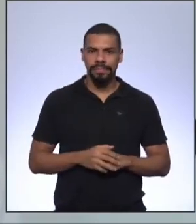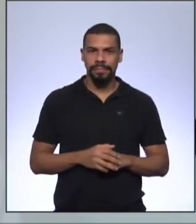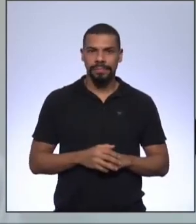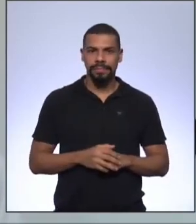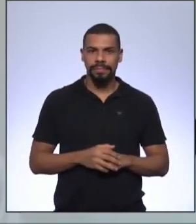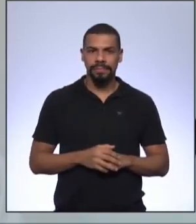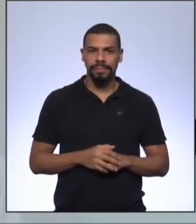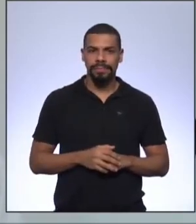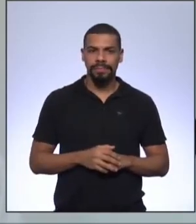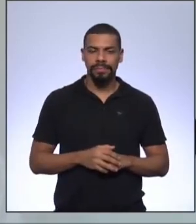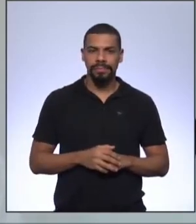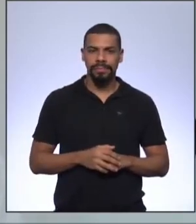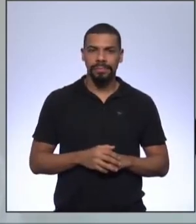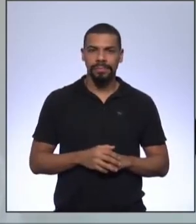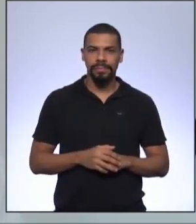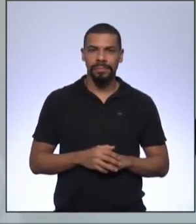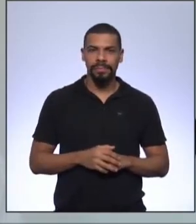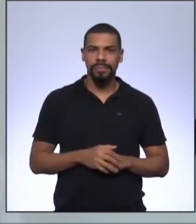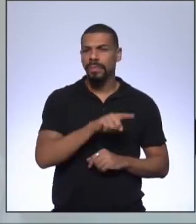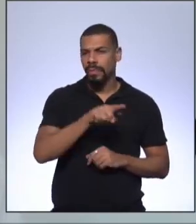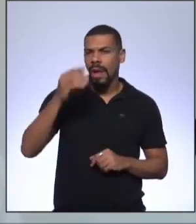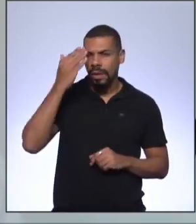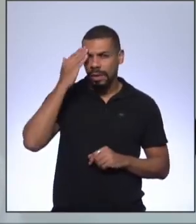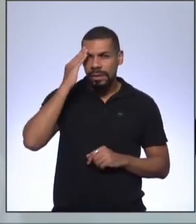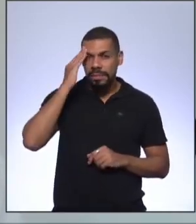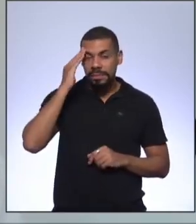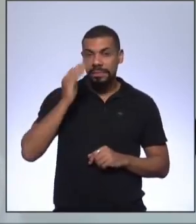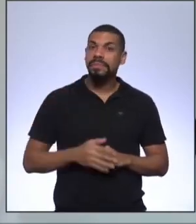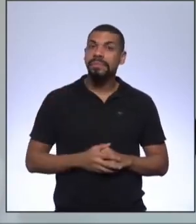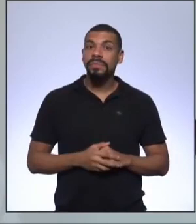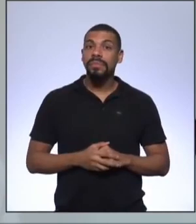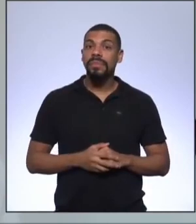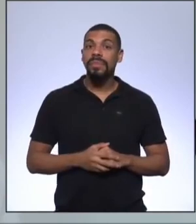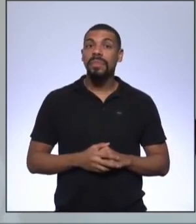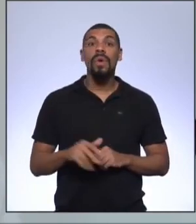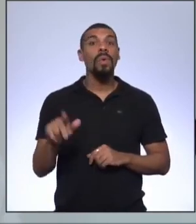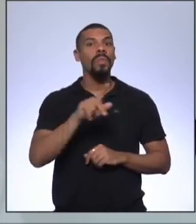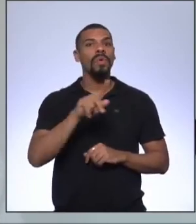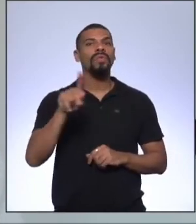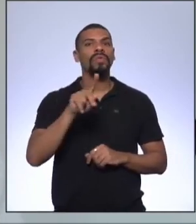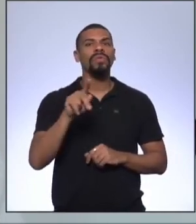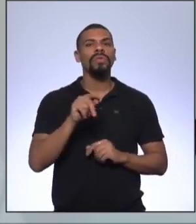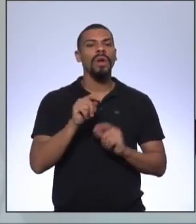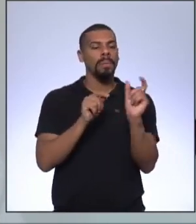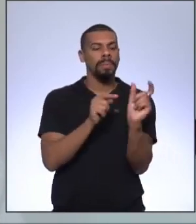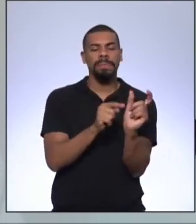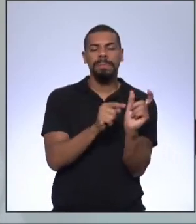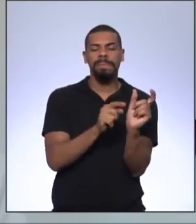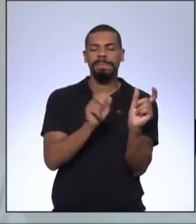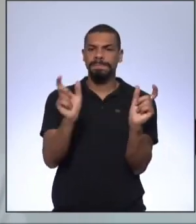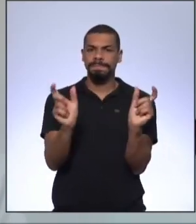mais forte. Ok? Eu acho que vocês entenderam. O professor está falando de sufixo